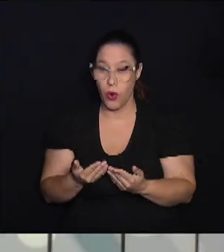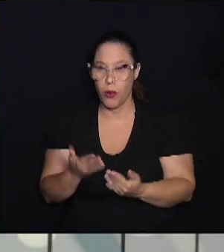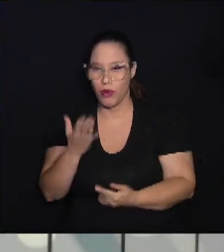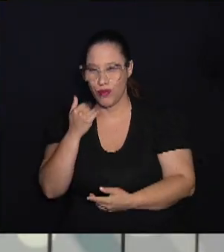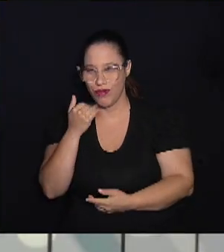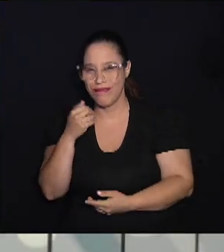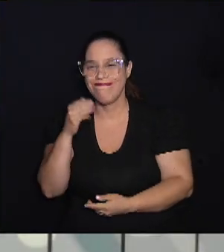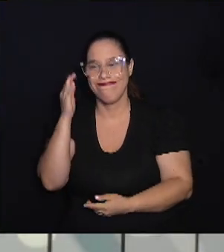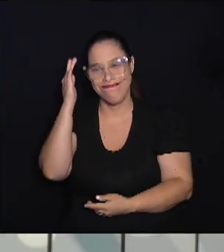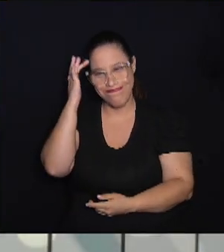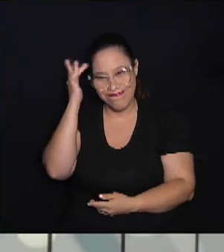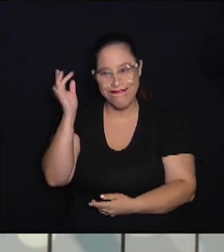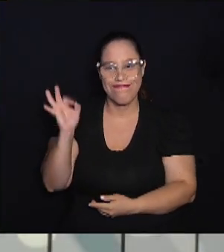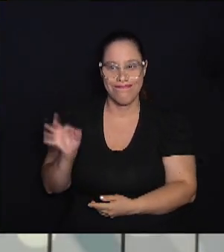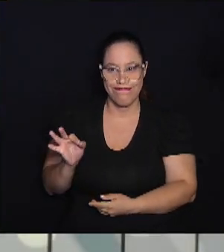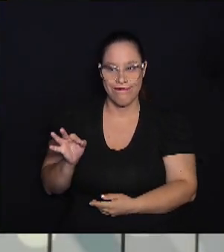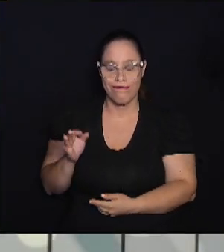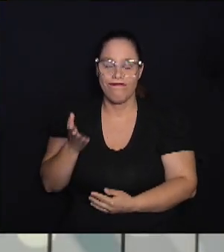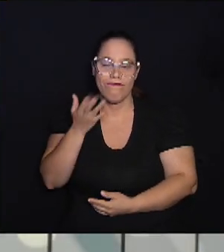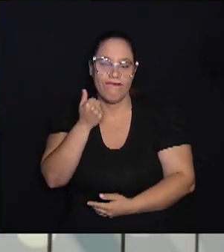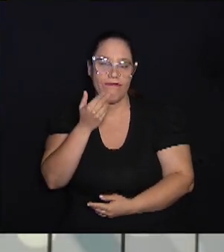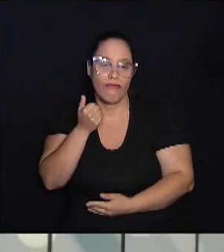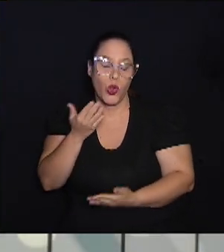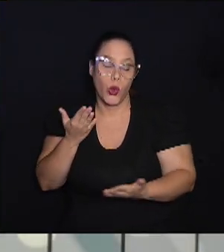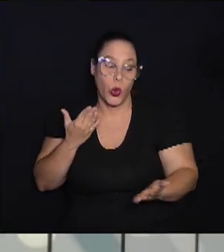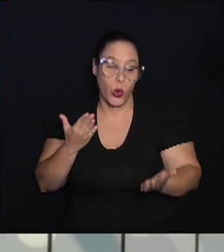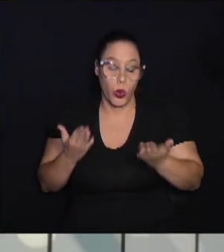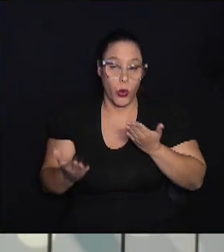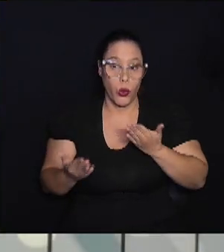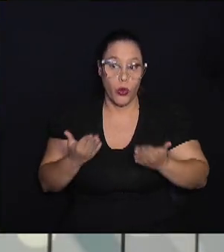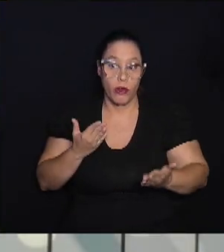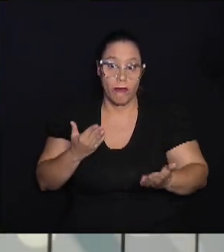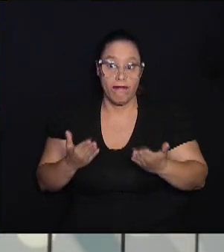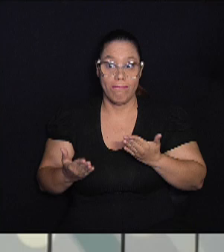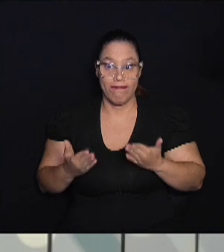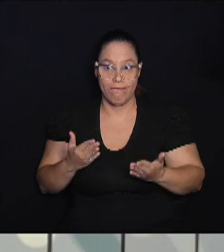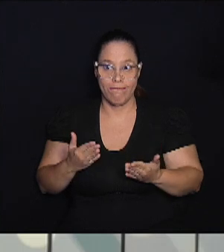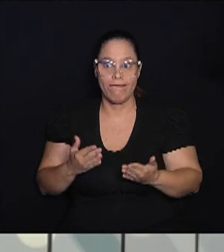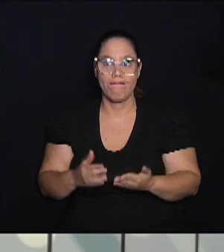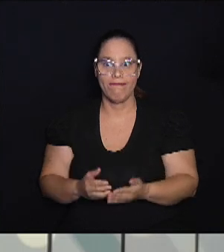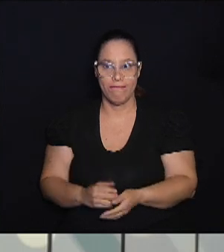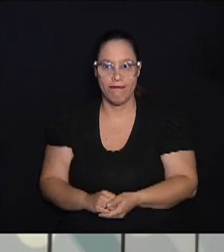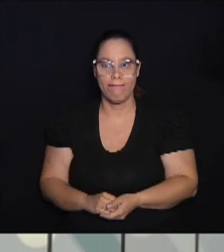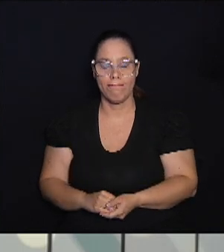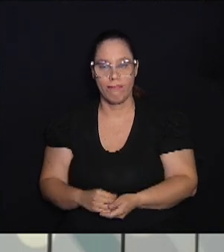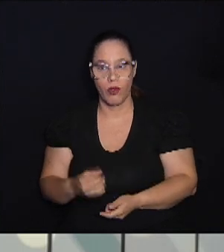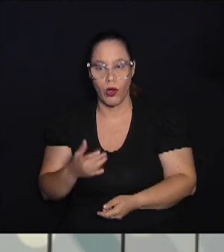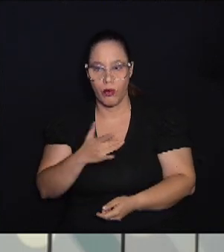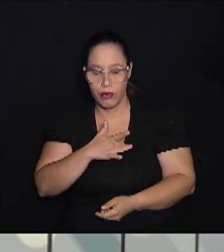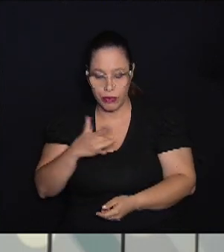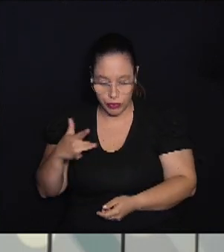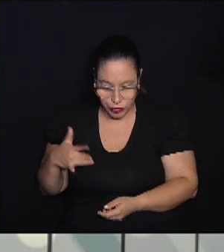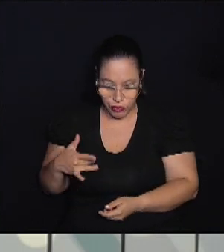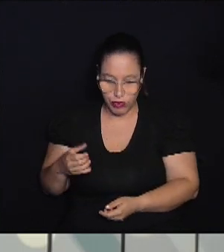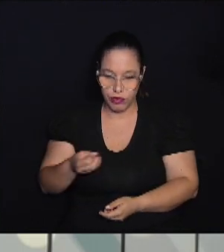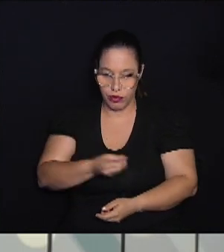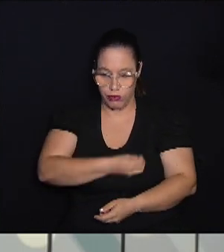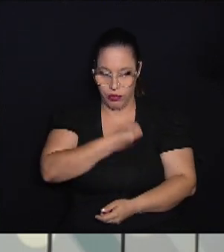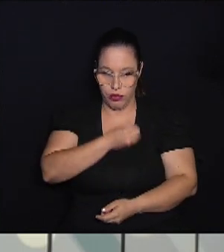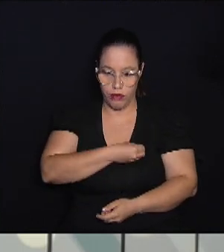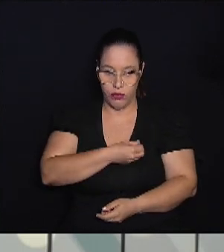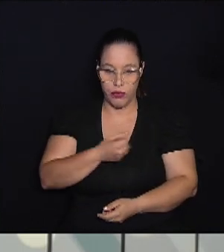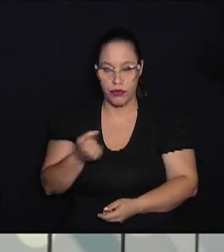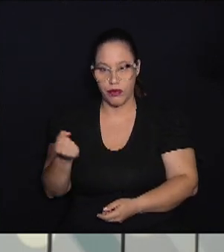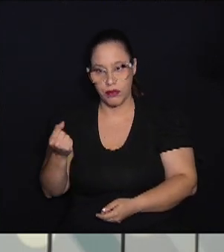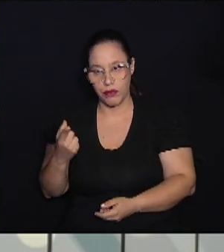todo sentido. A alimentação equilibrada é um dos pilares para um estilo de vida saudável e alguns